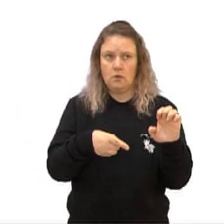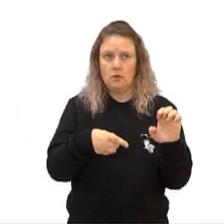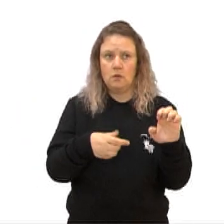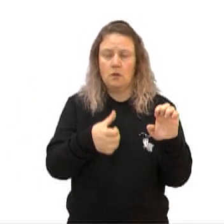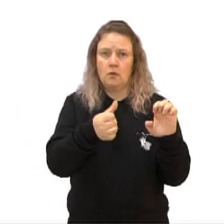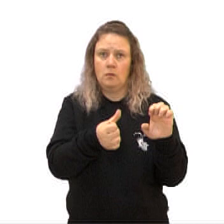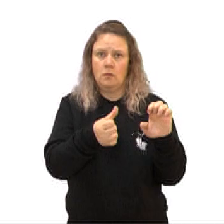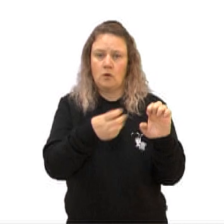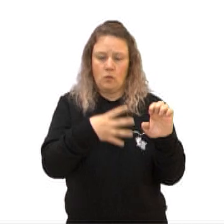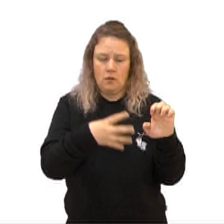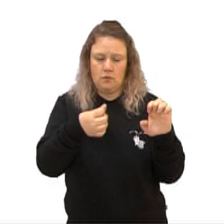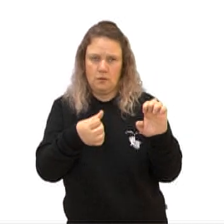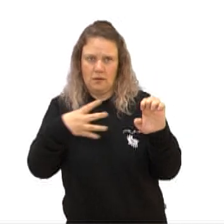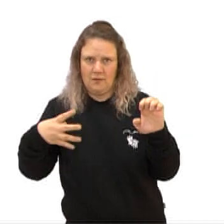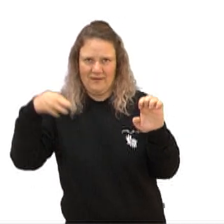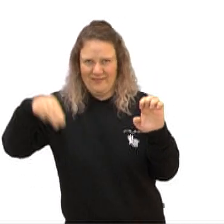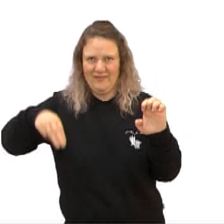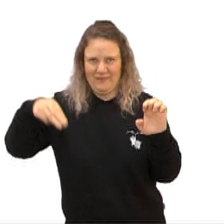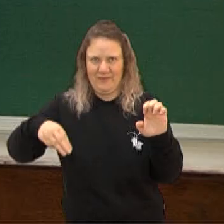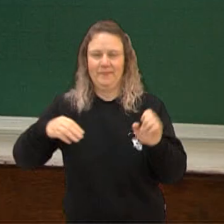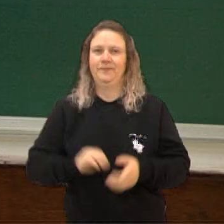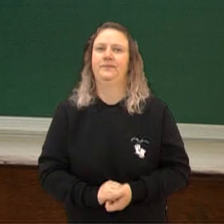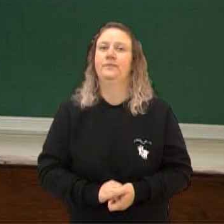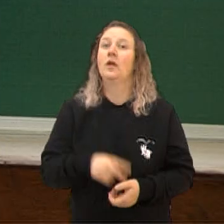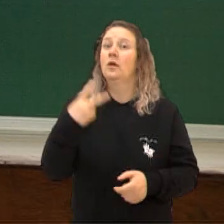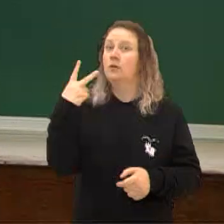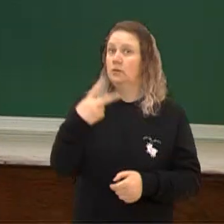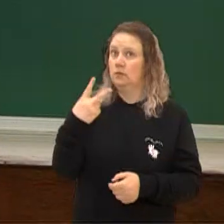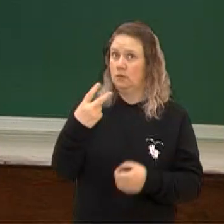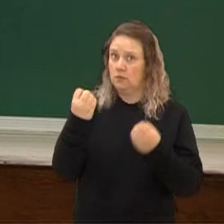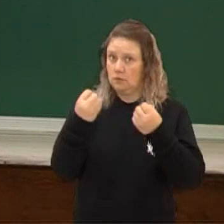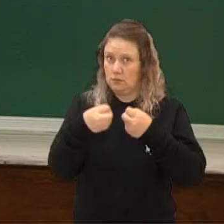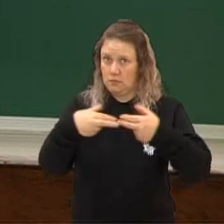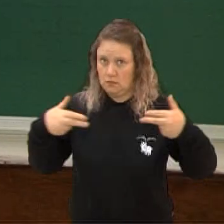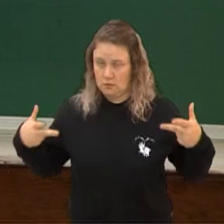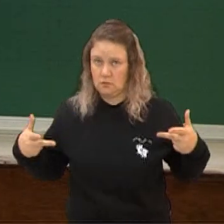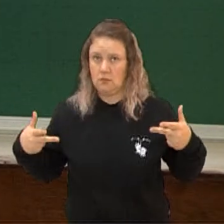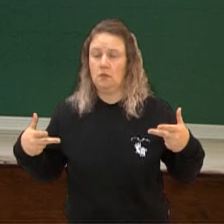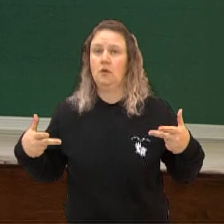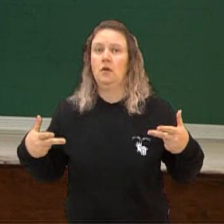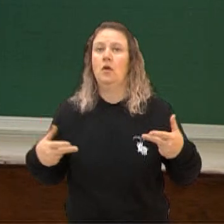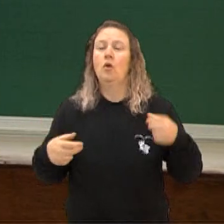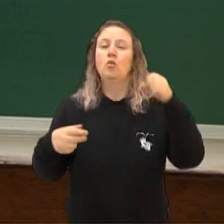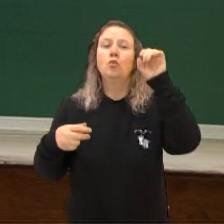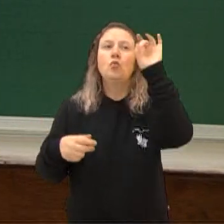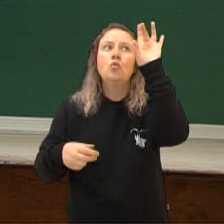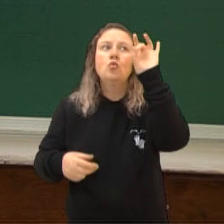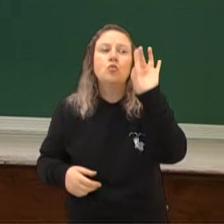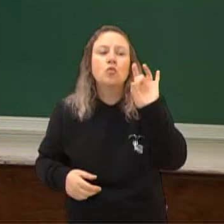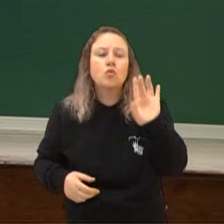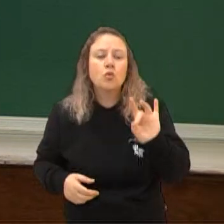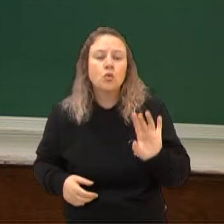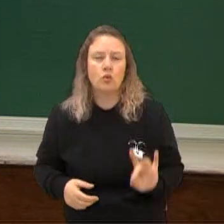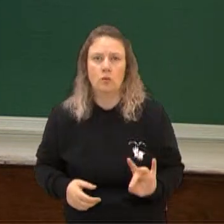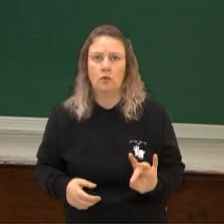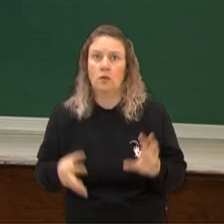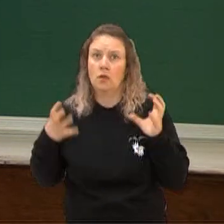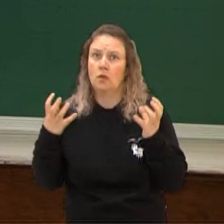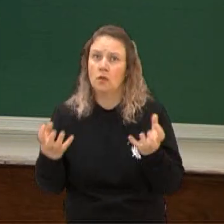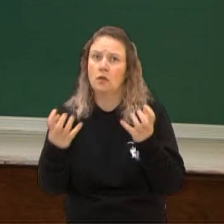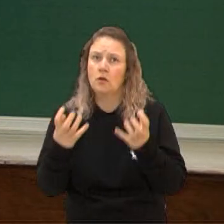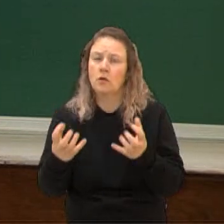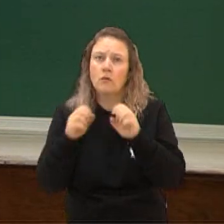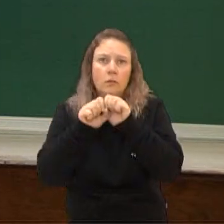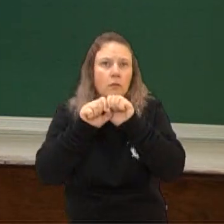metros. Duas coisas. O professor fez questão de falar para vocês número a número, porque eu quero que fique claro